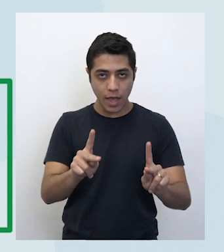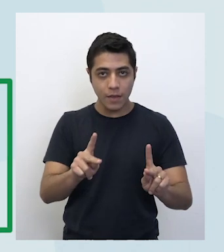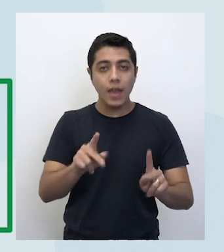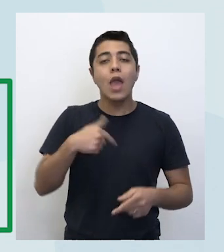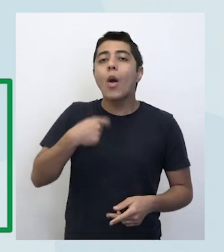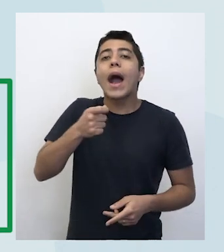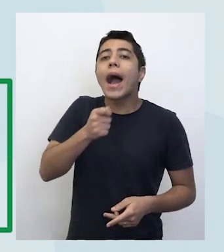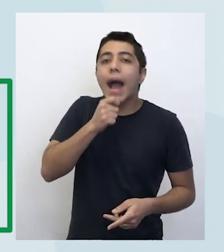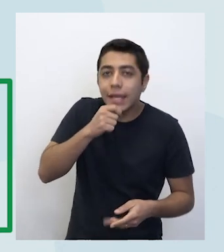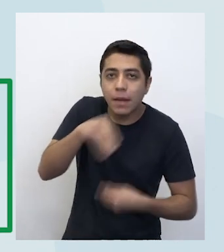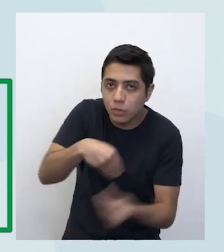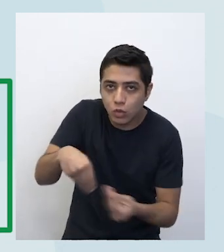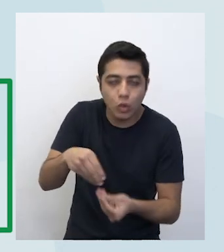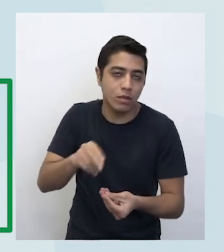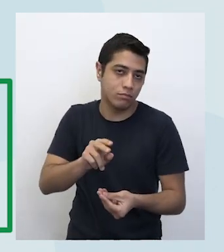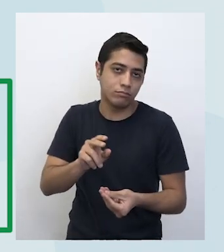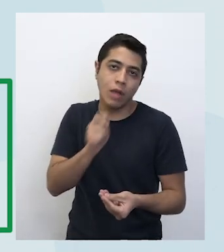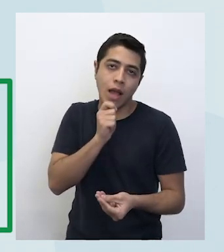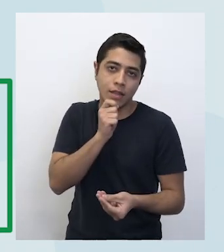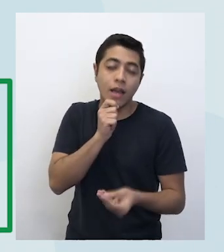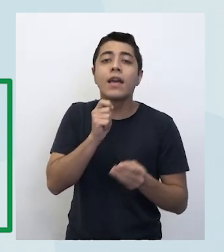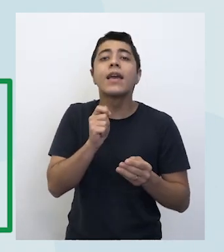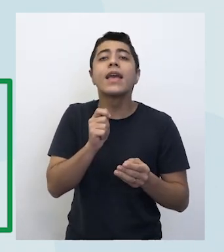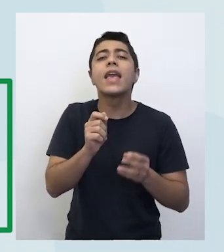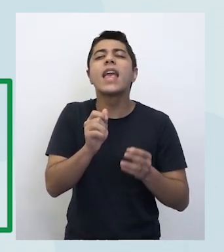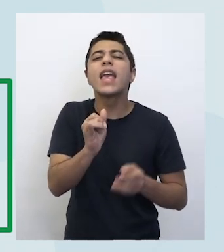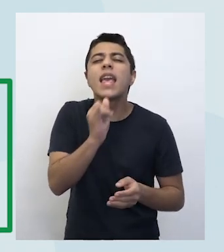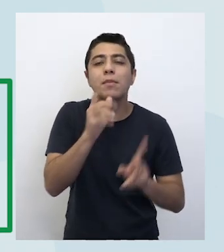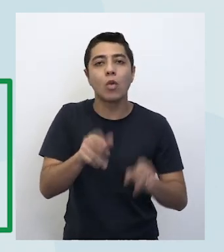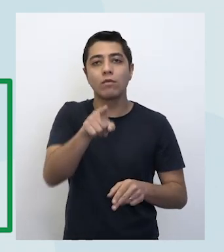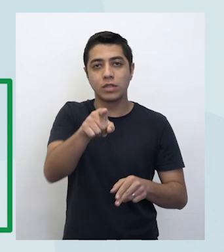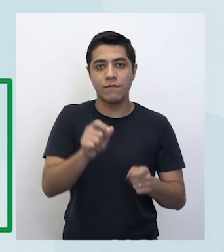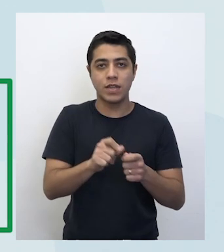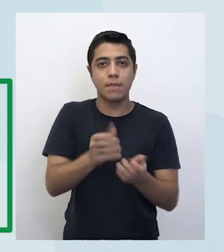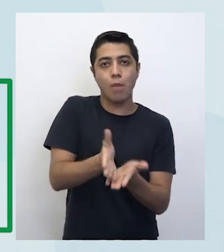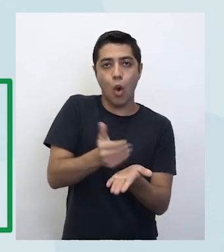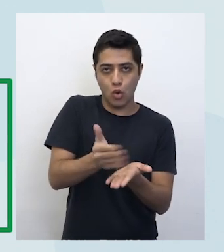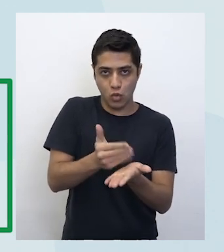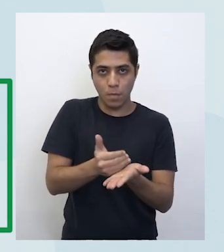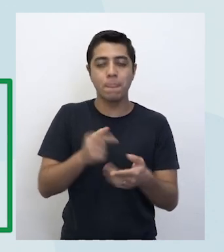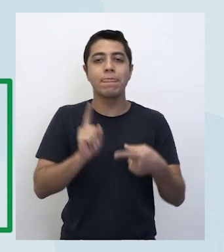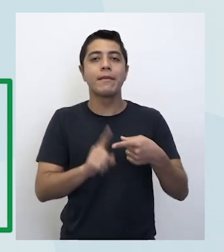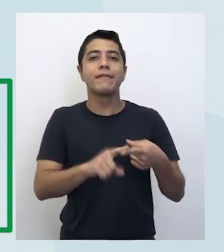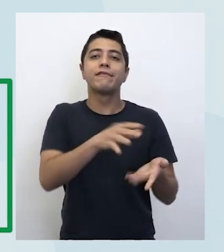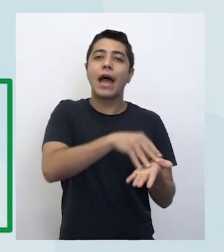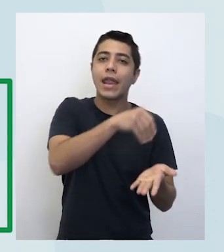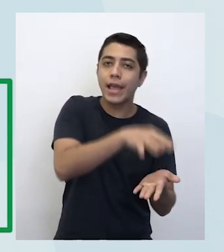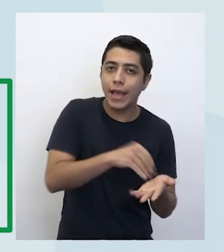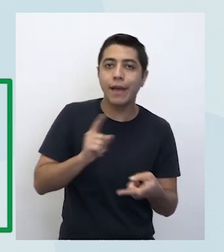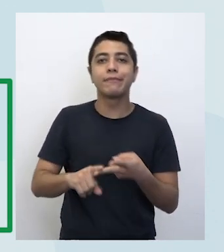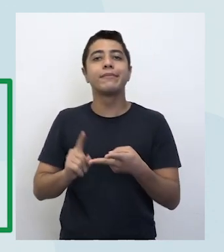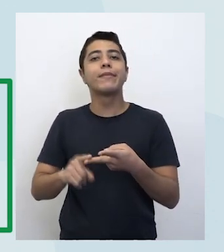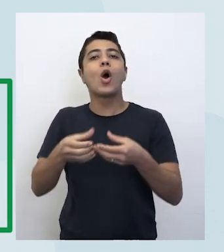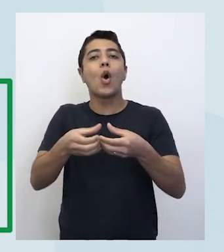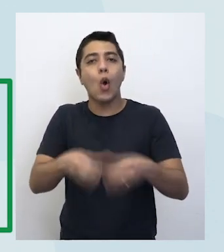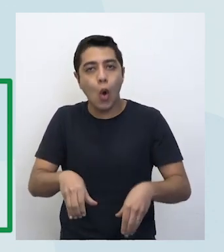fazer um bolo, você tem lá a farinha, você tem a manteiga e os ovos. Se eu não misturei, não levei ao forno, não vou ter o bolo ainda. Eu vou